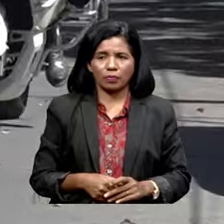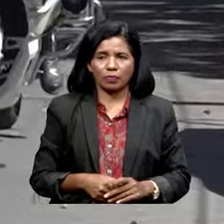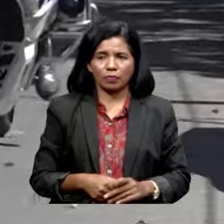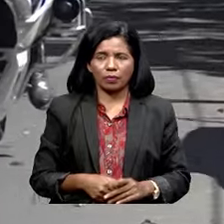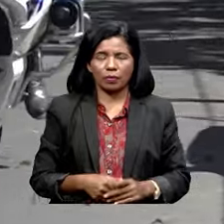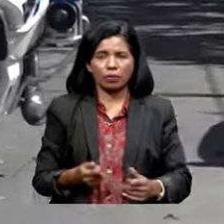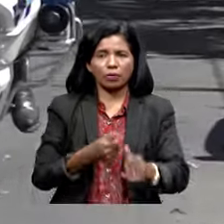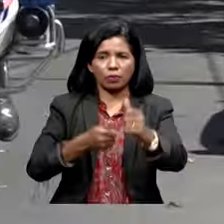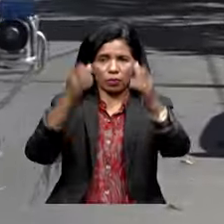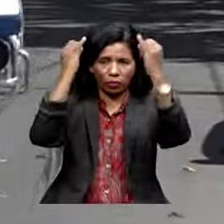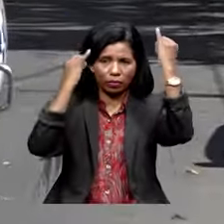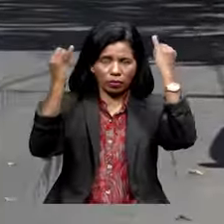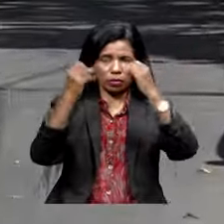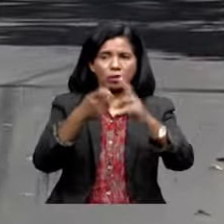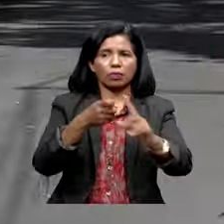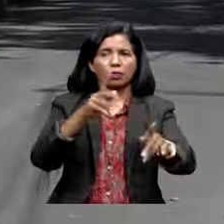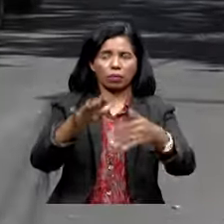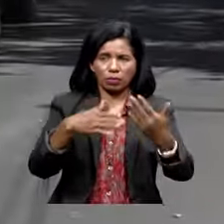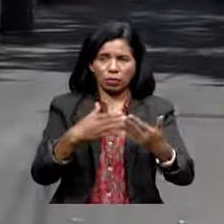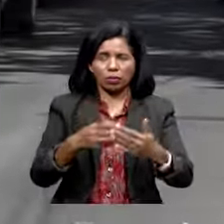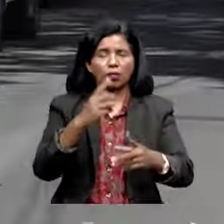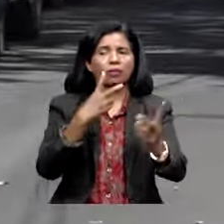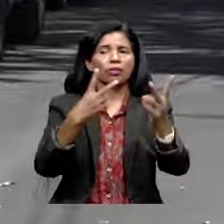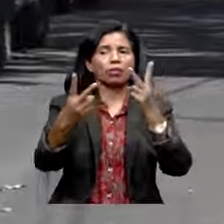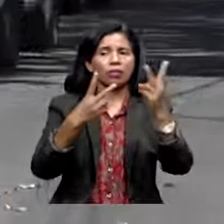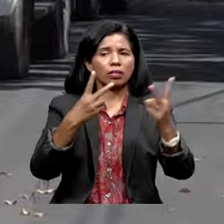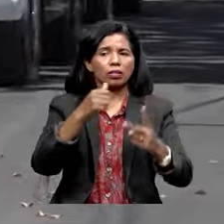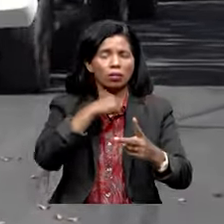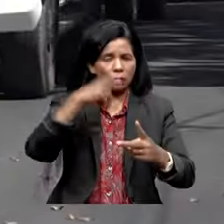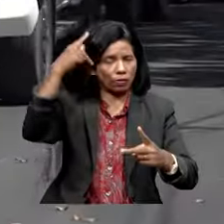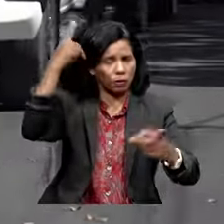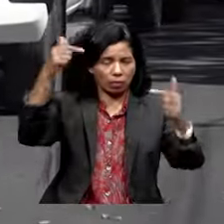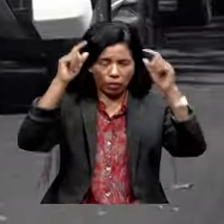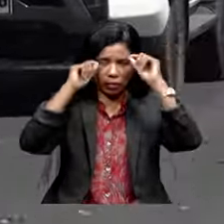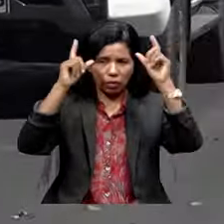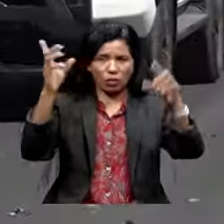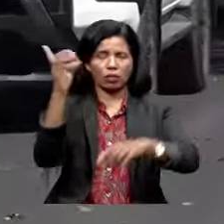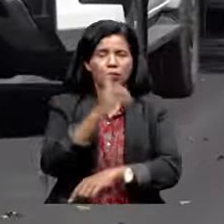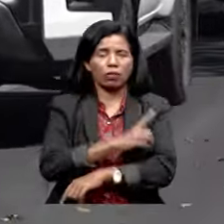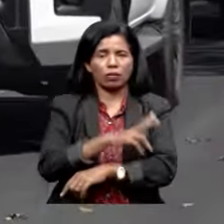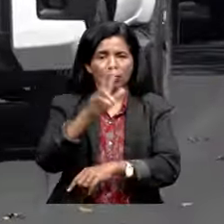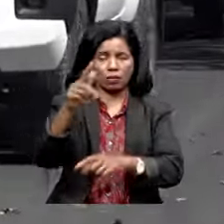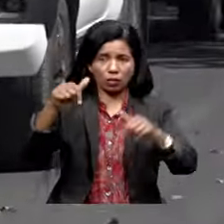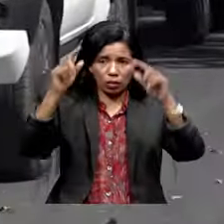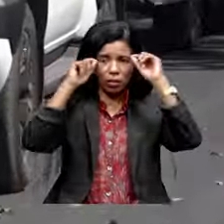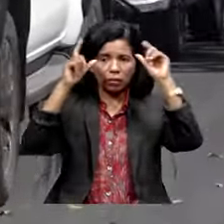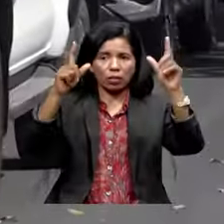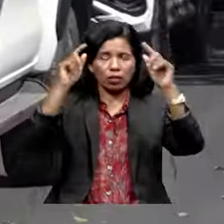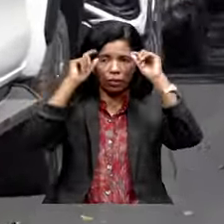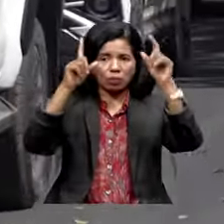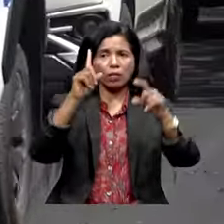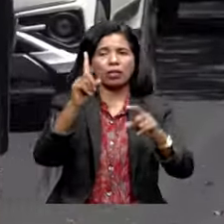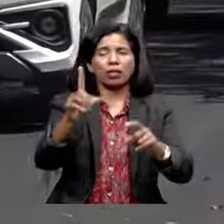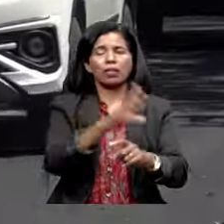Tir información de la entidad de Sirakatak, visita al Papa May Timor Leste durante Lorontolo y Timor, de Timoroan